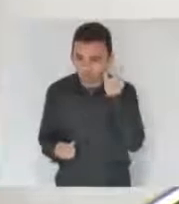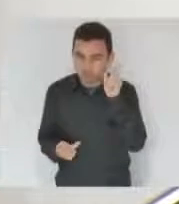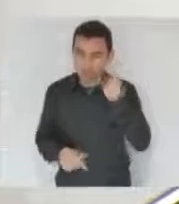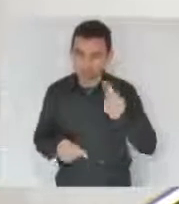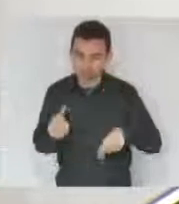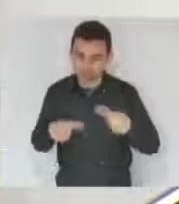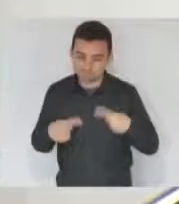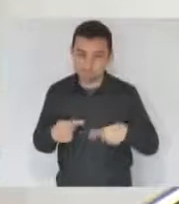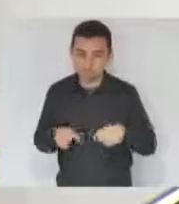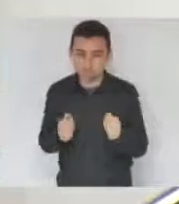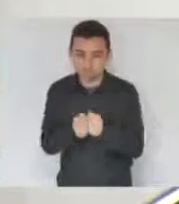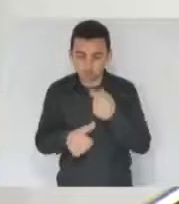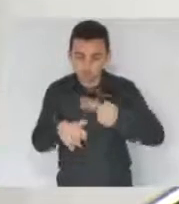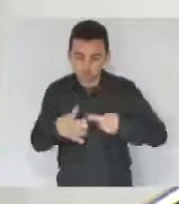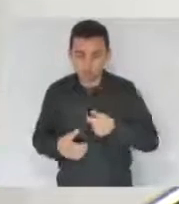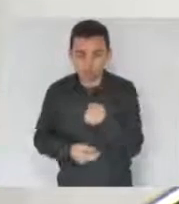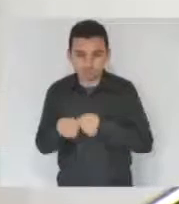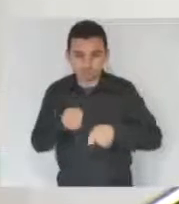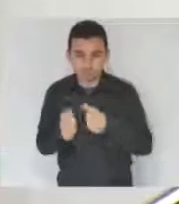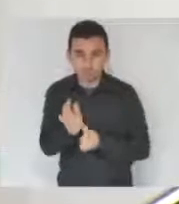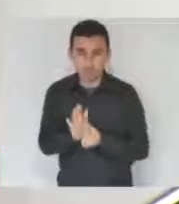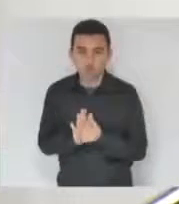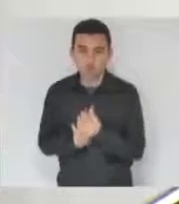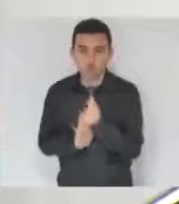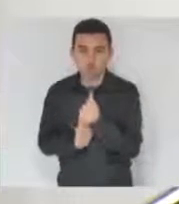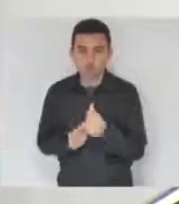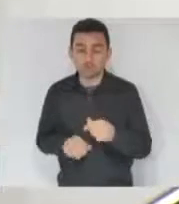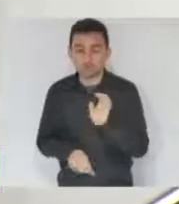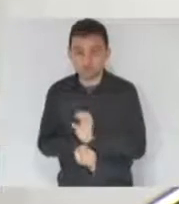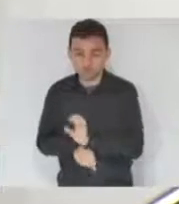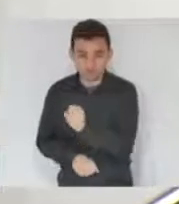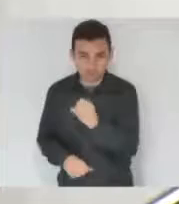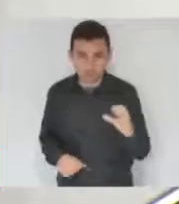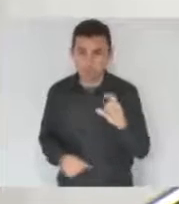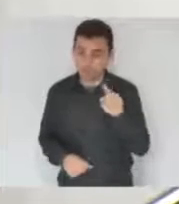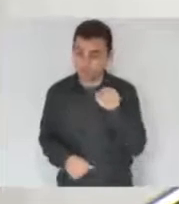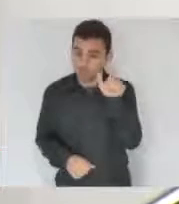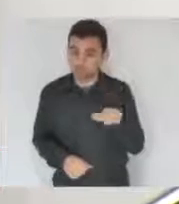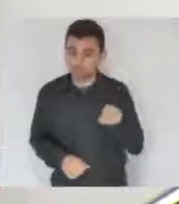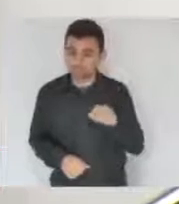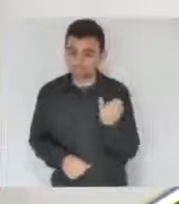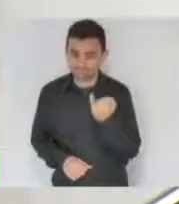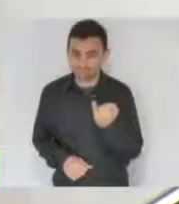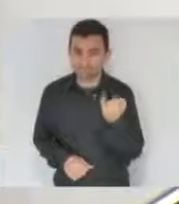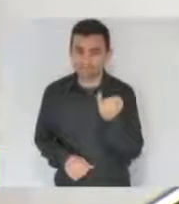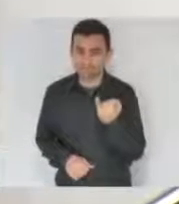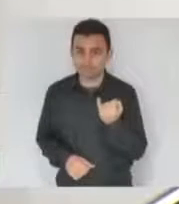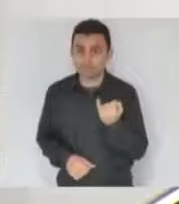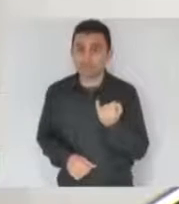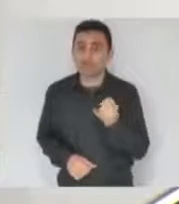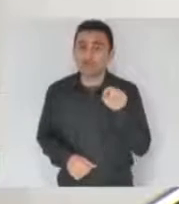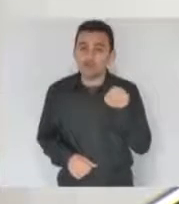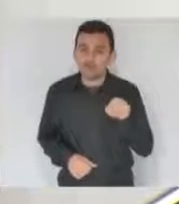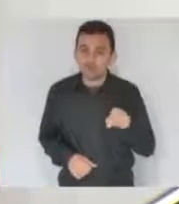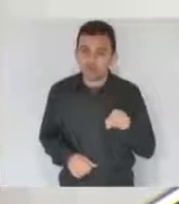com a Comissão de Finanças o orçamento do Estado, uma peça importante. O secretário ficou